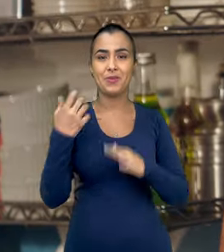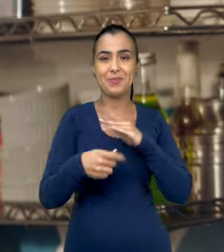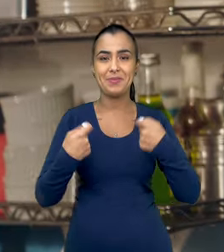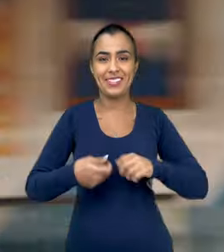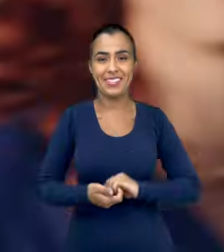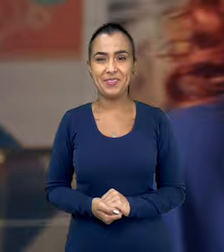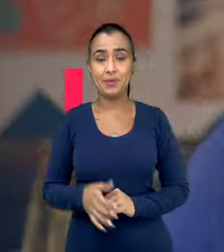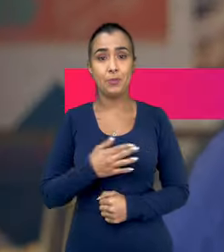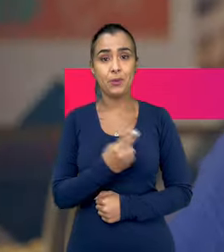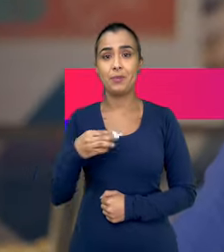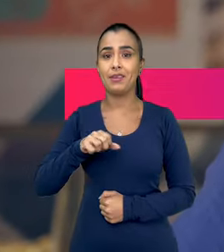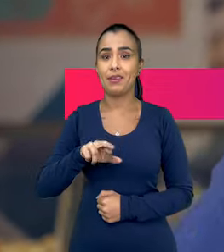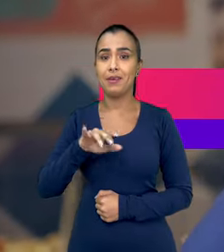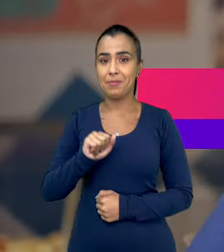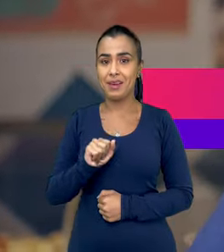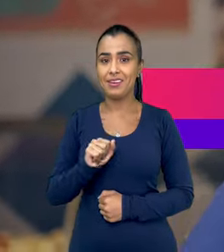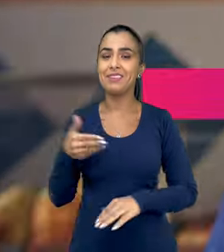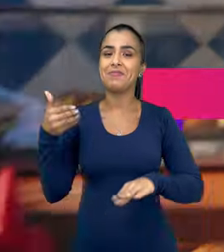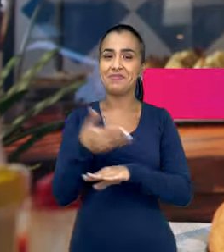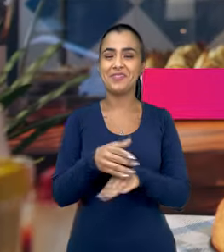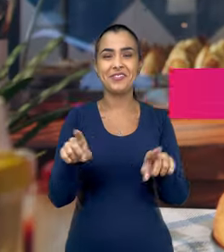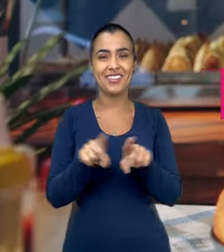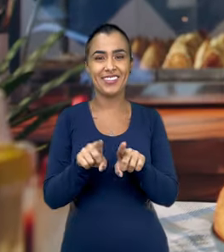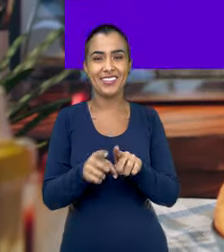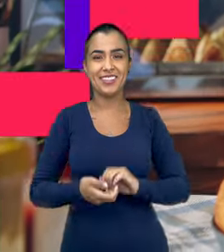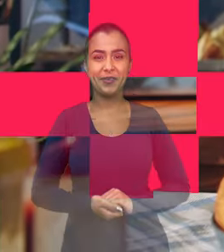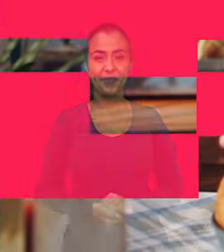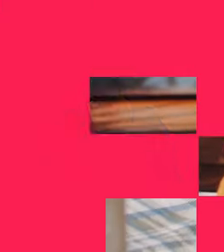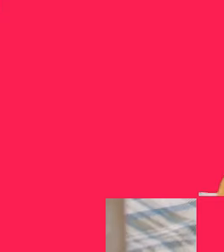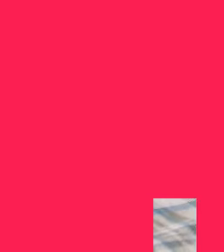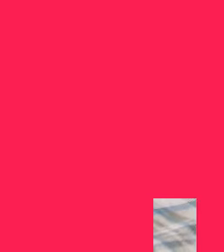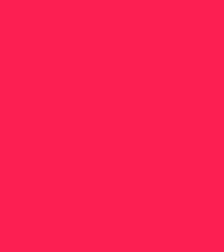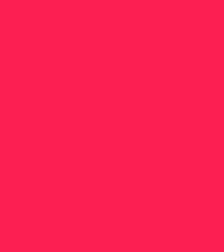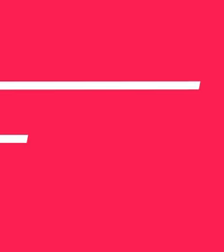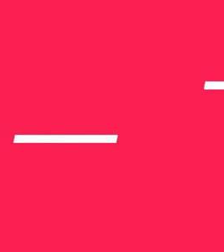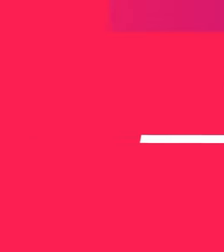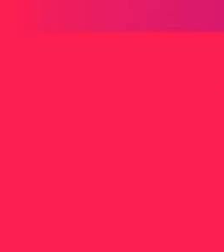com tudo que a sua empresa precisa. Meu nome? Maria. E eu também vou.